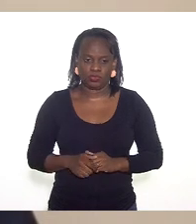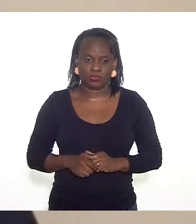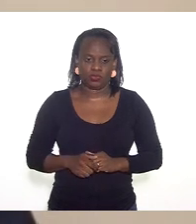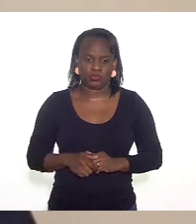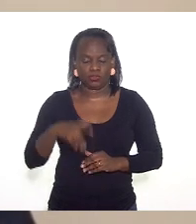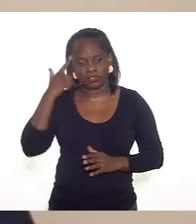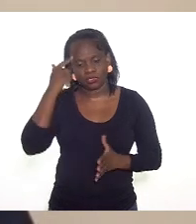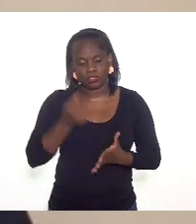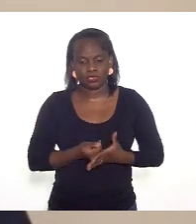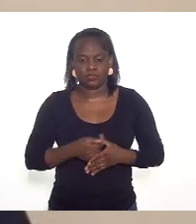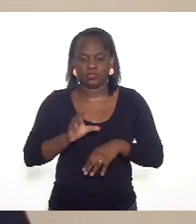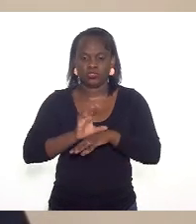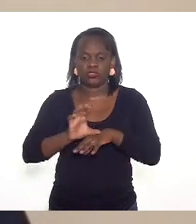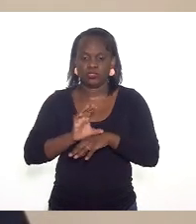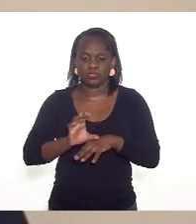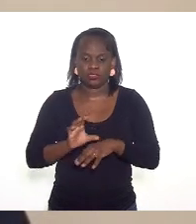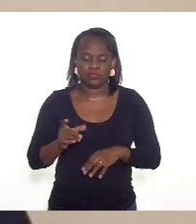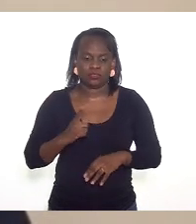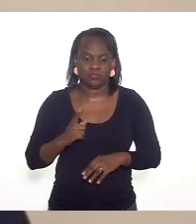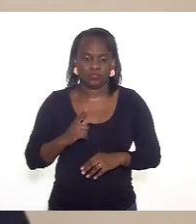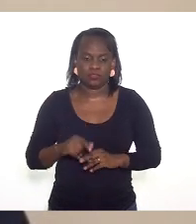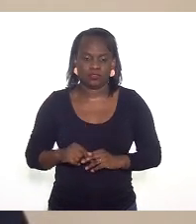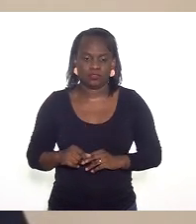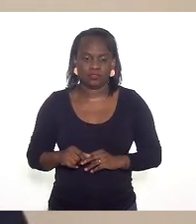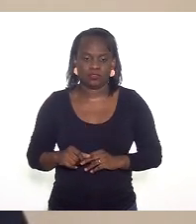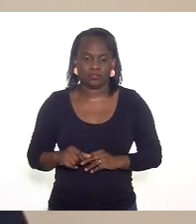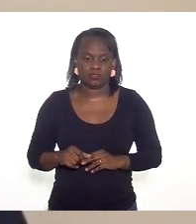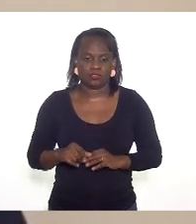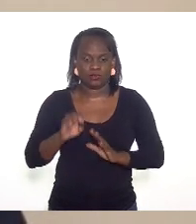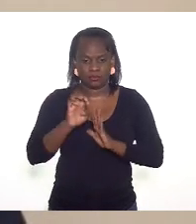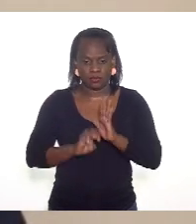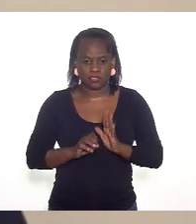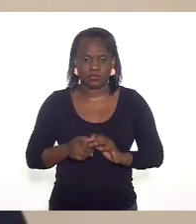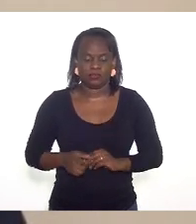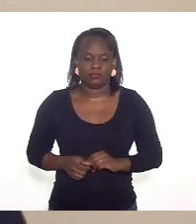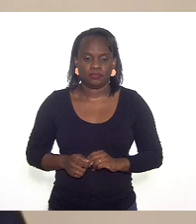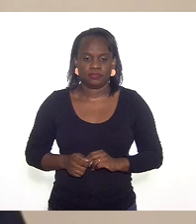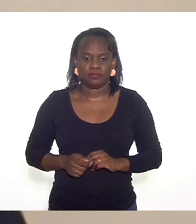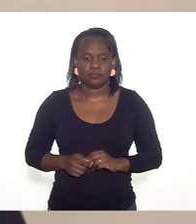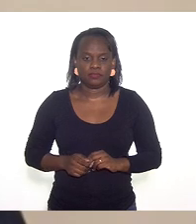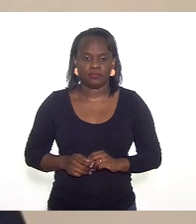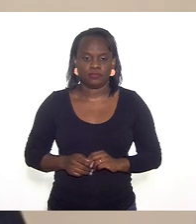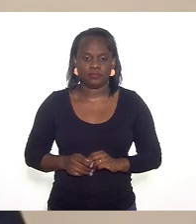O parecer pela constitucionalidade com emenda.